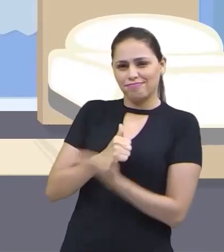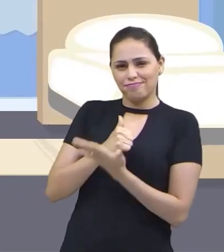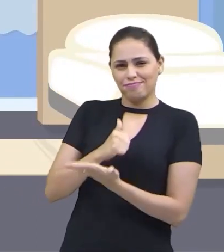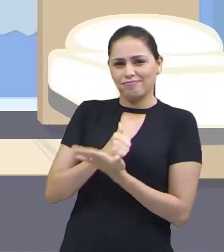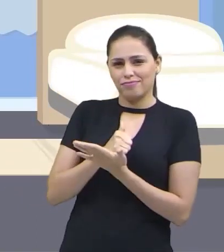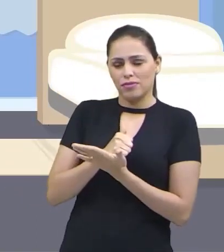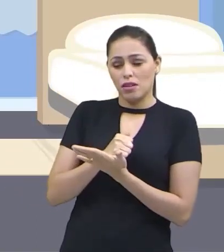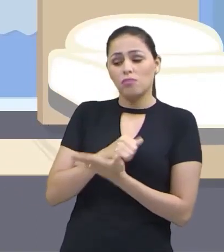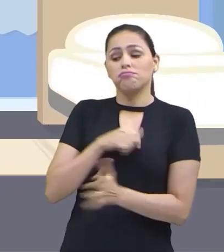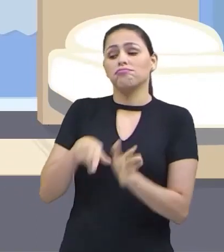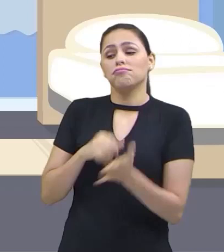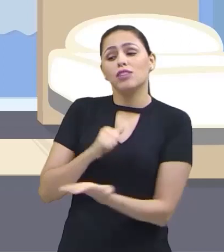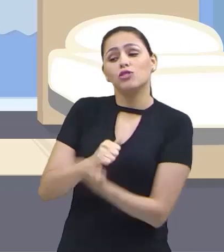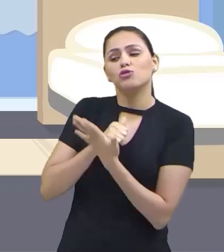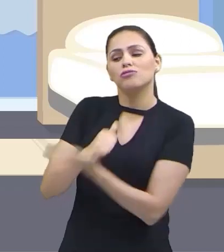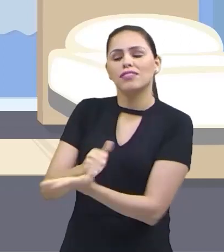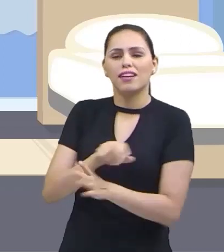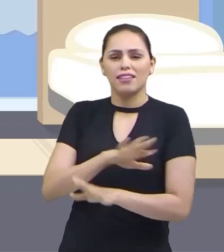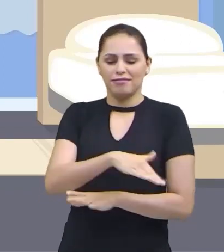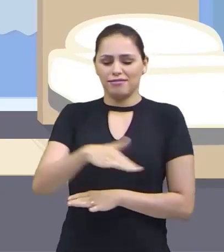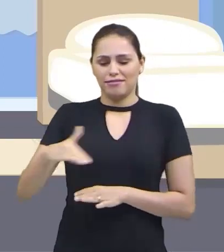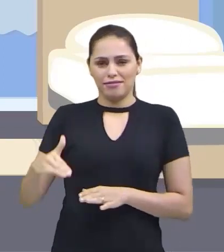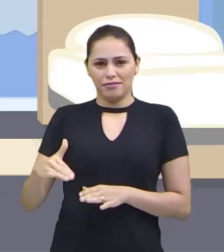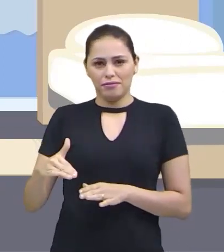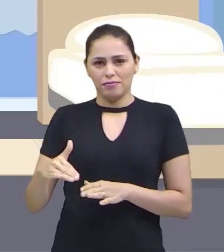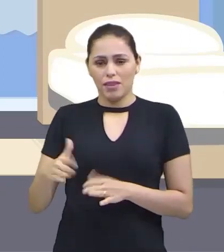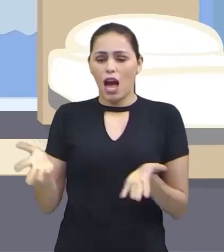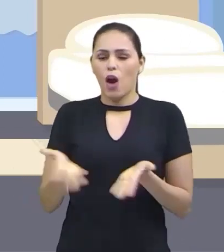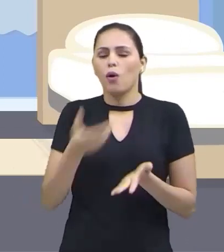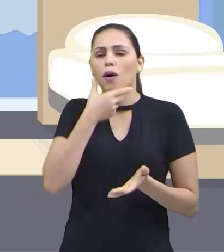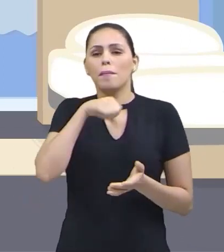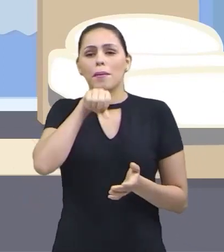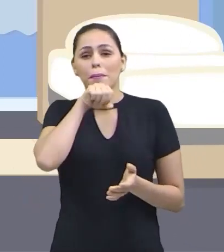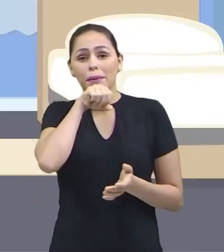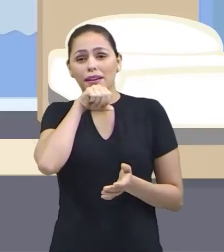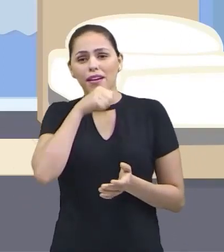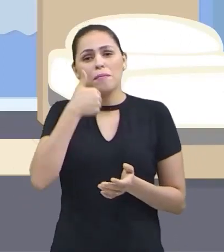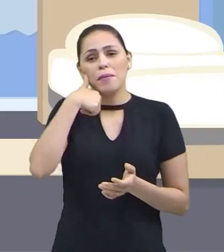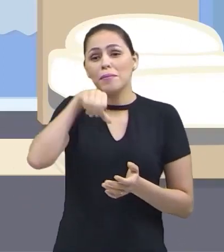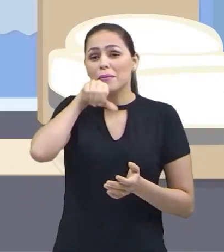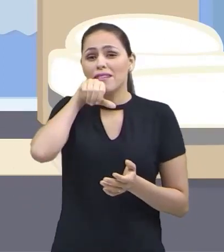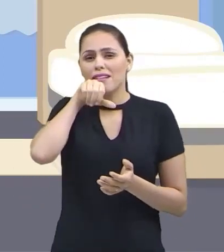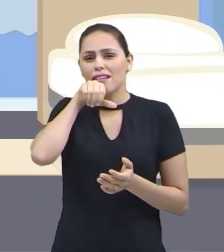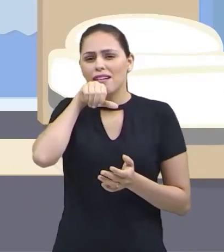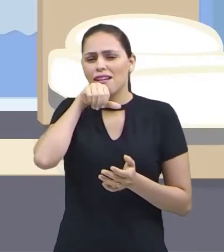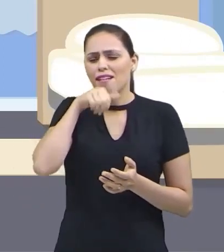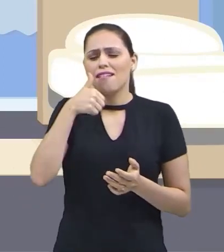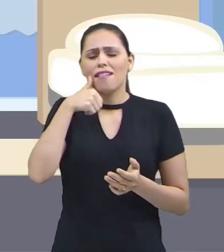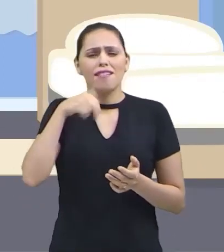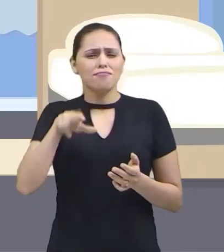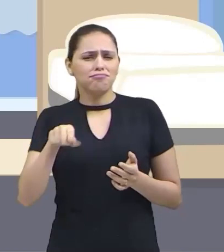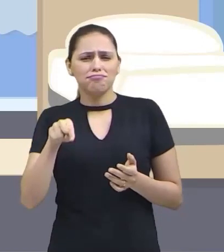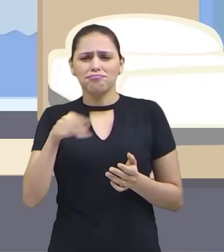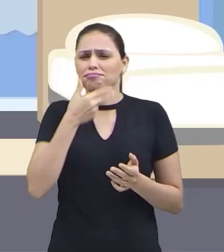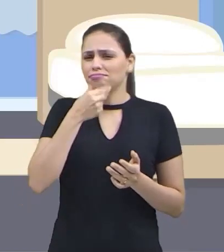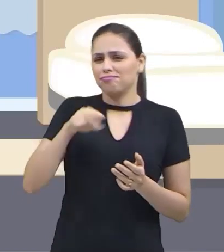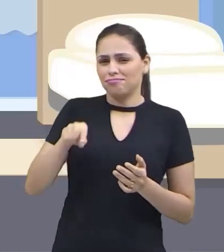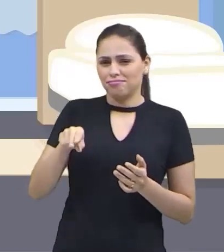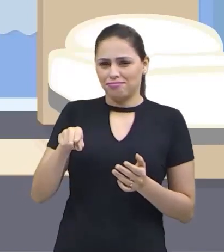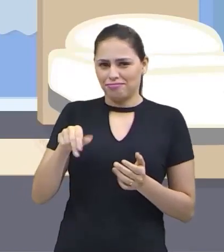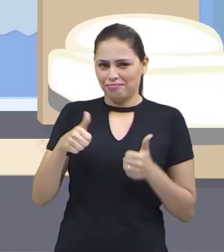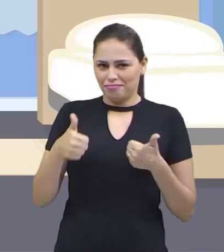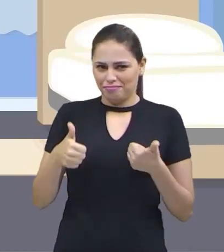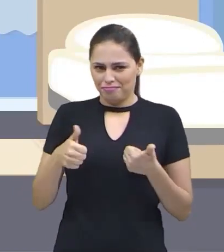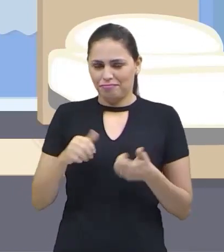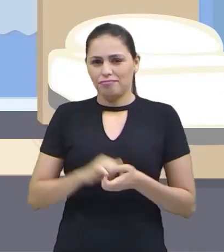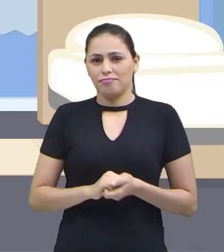ajudar as crianças nessa aventura aqui. Agora eu quero os papais. Papais, mamães e os irmãozinhos mais velhos que estão aí com vocês. Quando eu falar atenção,